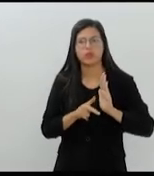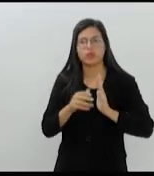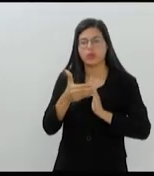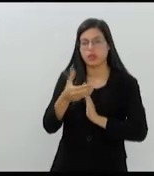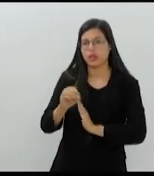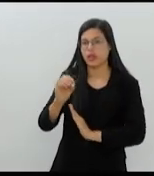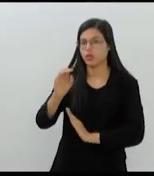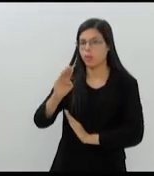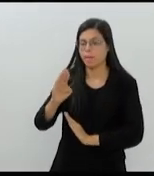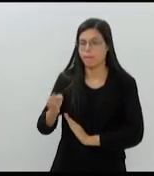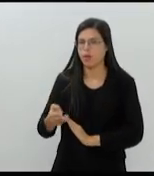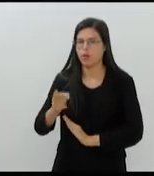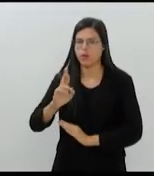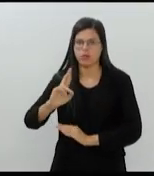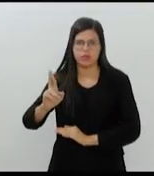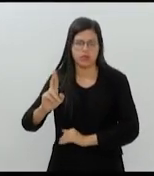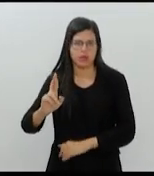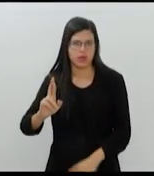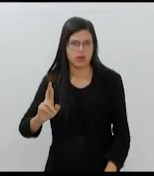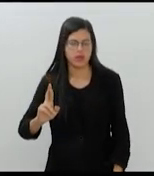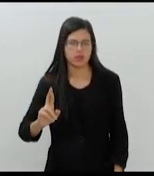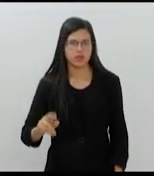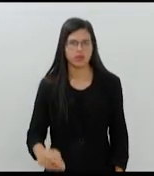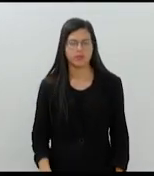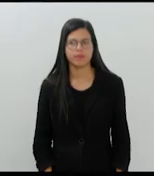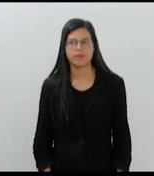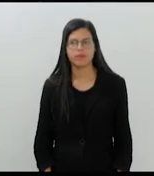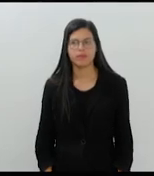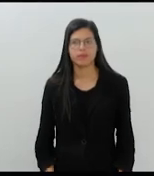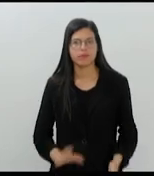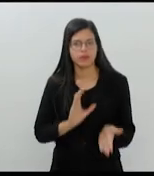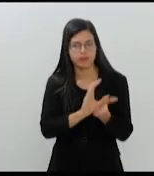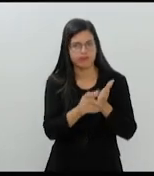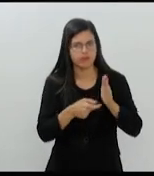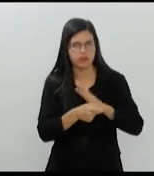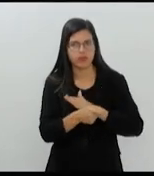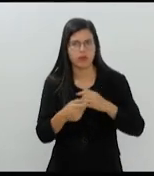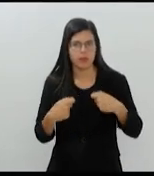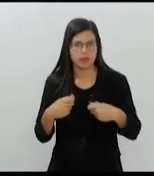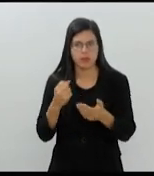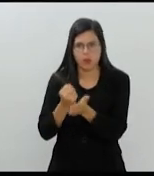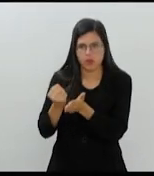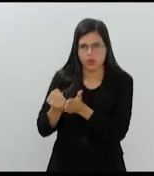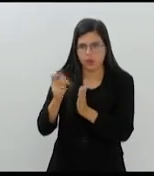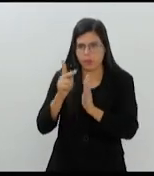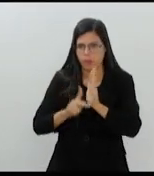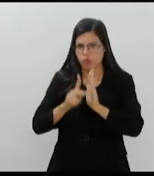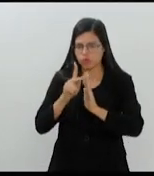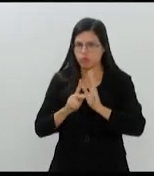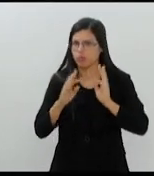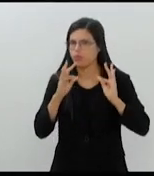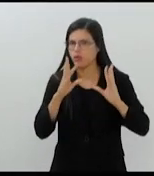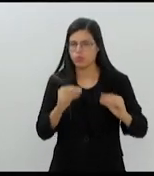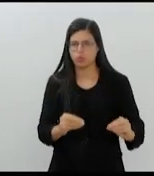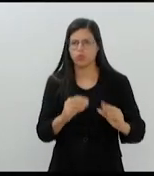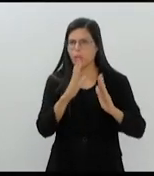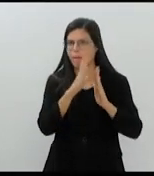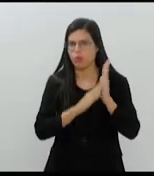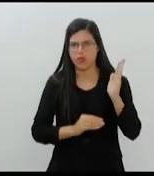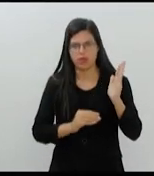bilhões de reais de investimento, tem que contratar projeto para isso tudo e modelagem desses